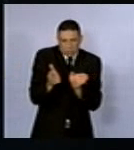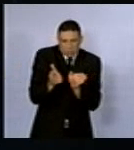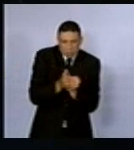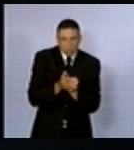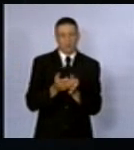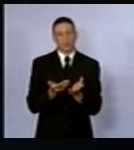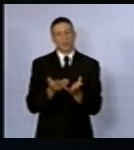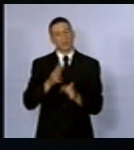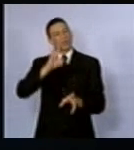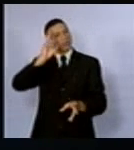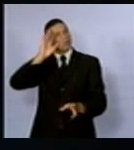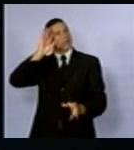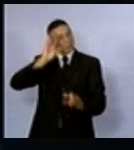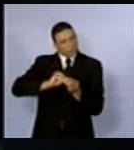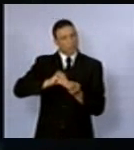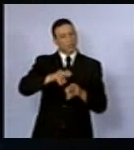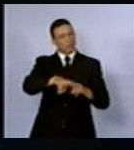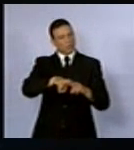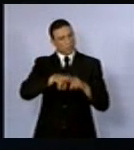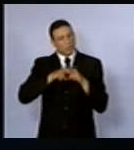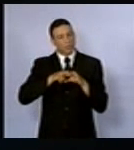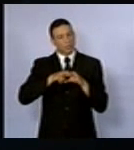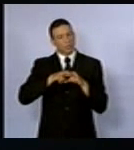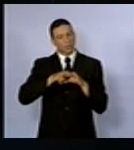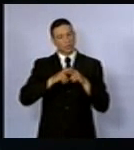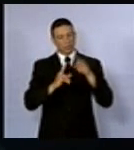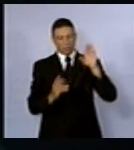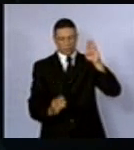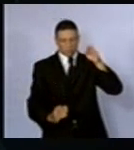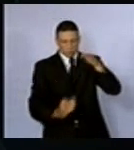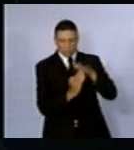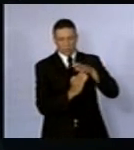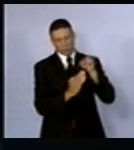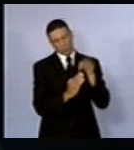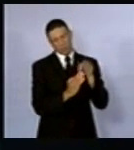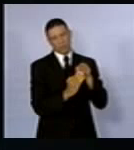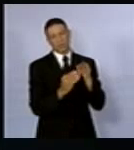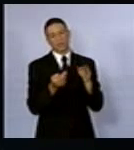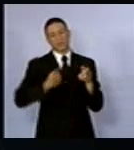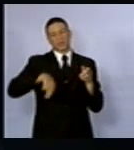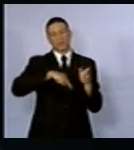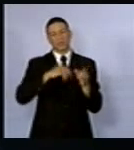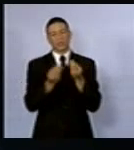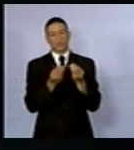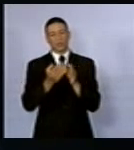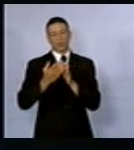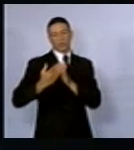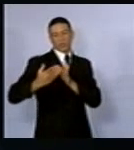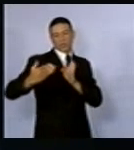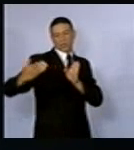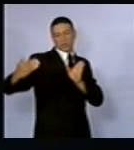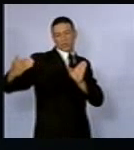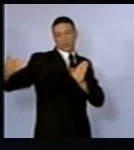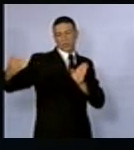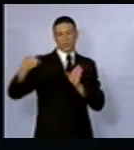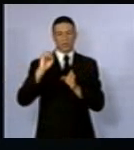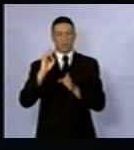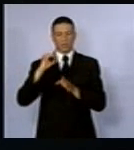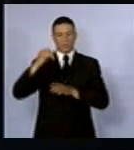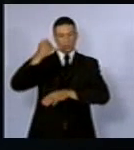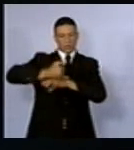E essa é a razão pela qual na redução dele, o que nós temos que fazer é afastar o condutor.